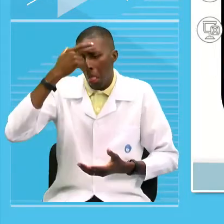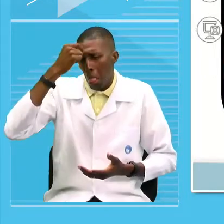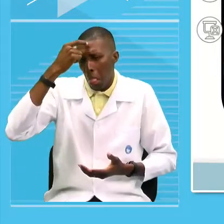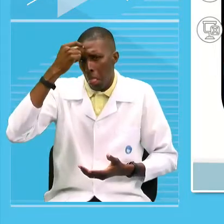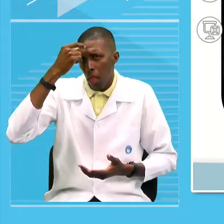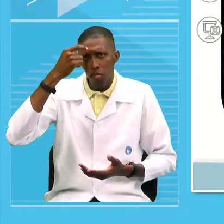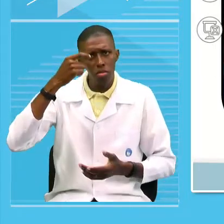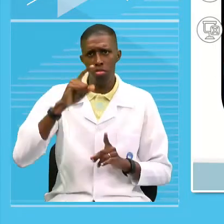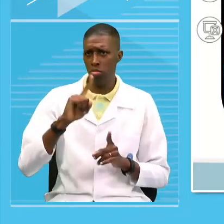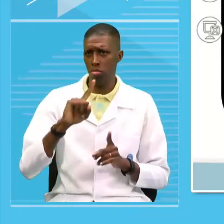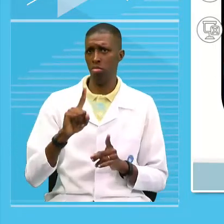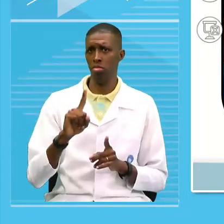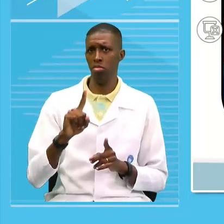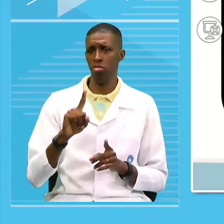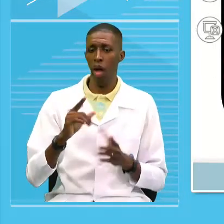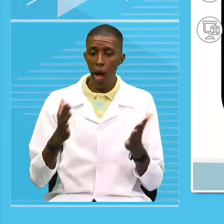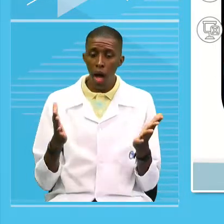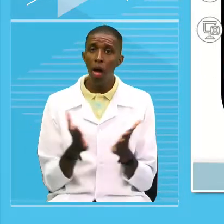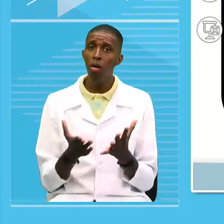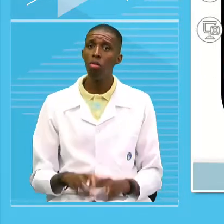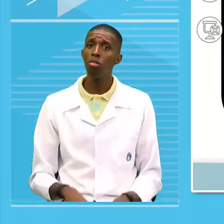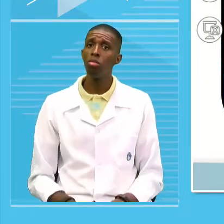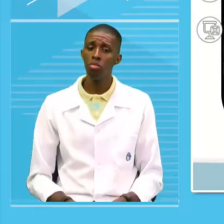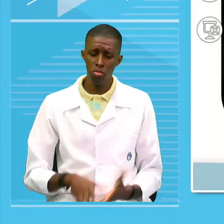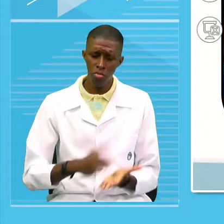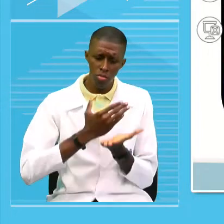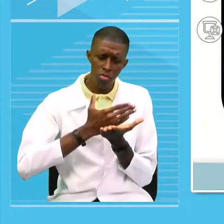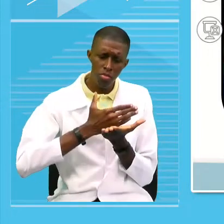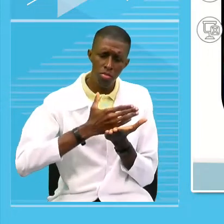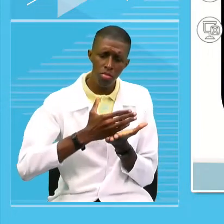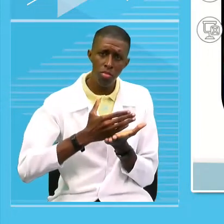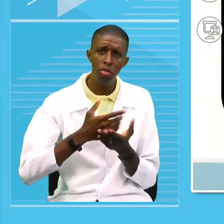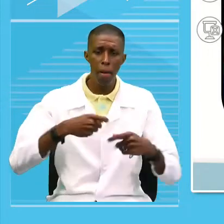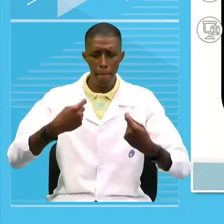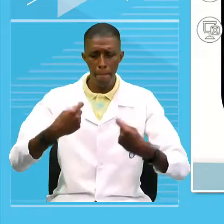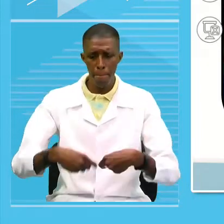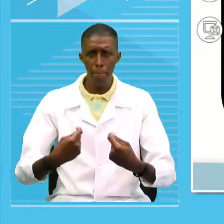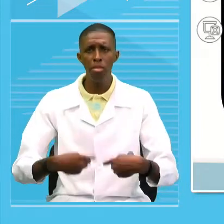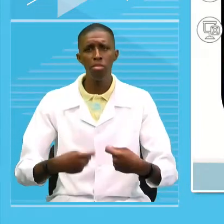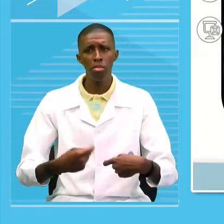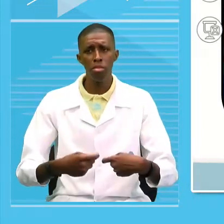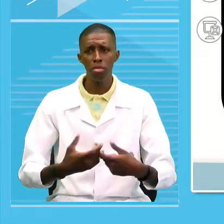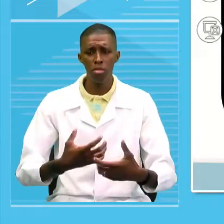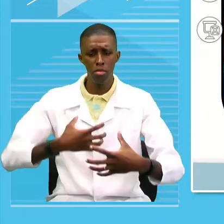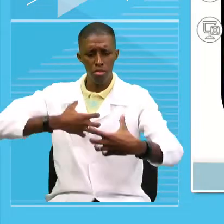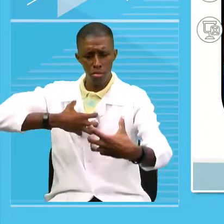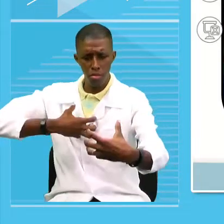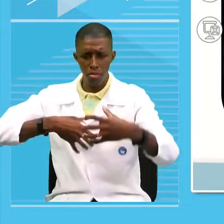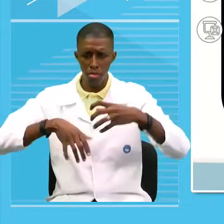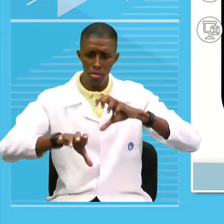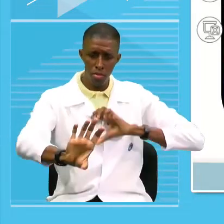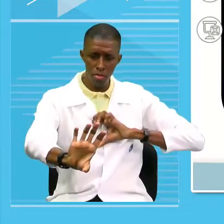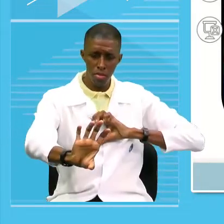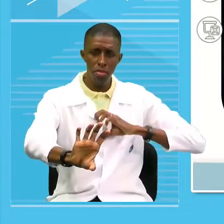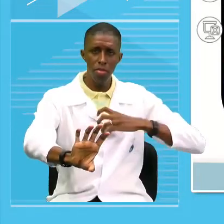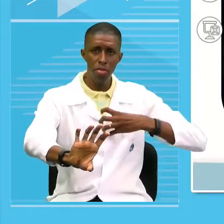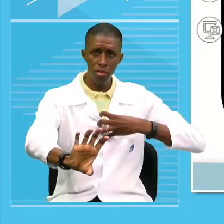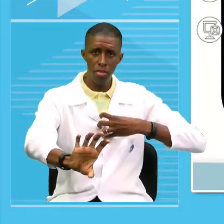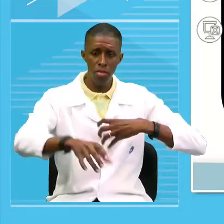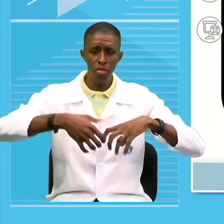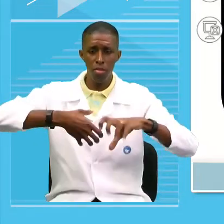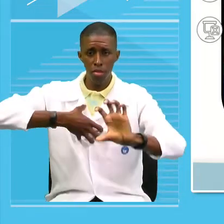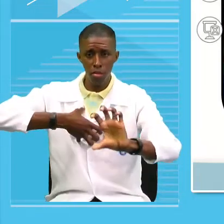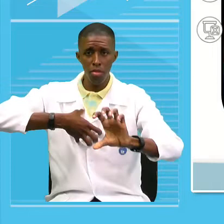bem com o outro é uma pessoa que tem empatia é uma pessoa que sabe respeitar as pessoas que estão à sua volta